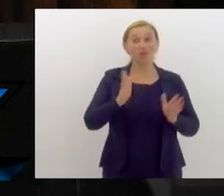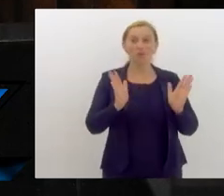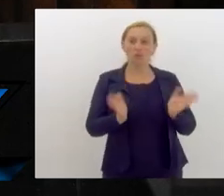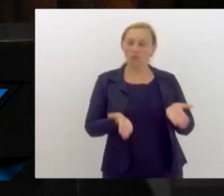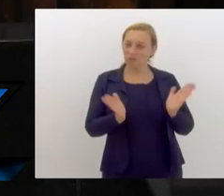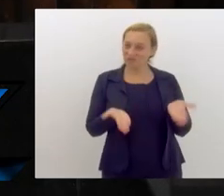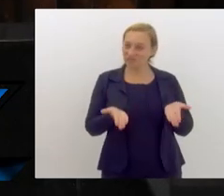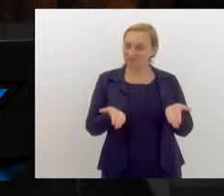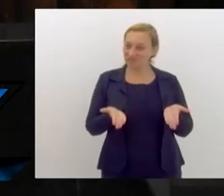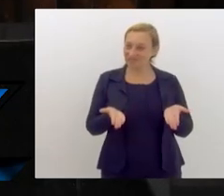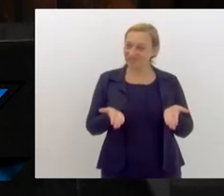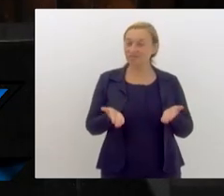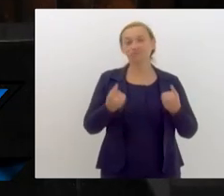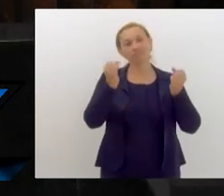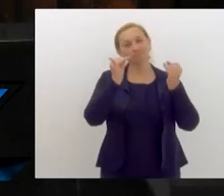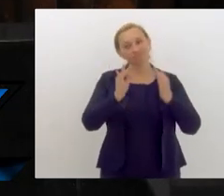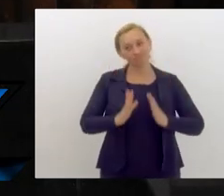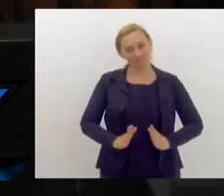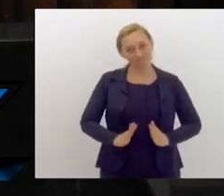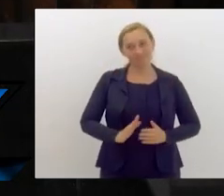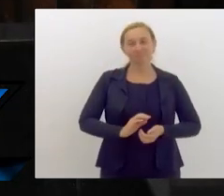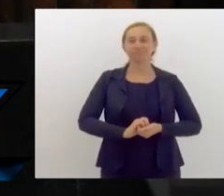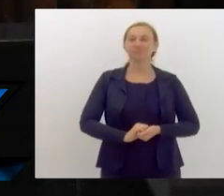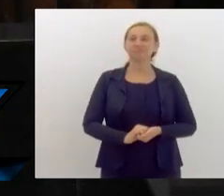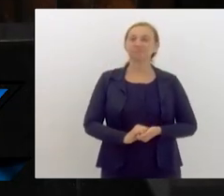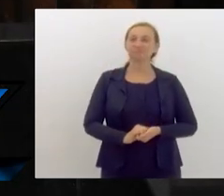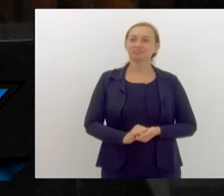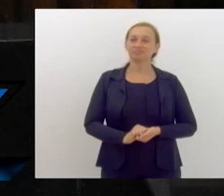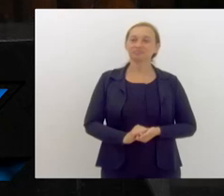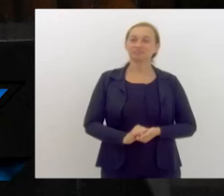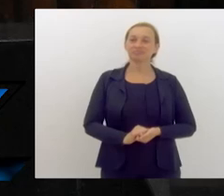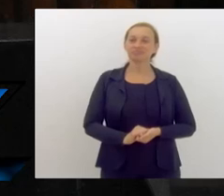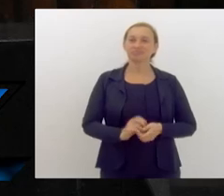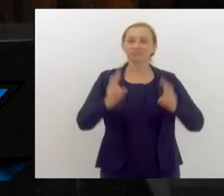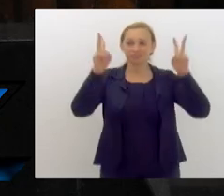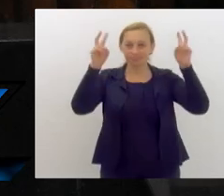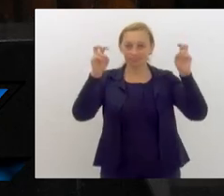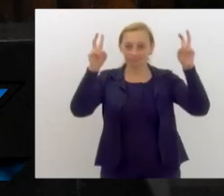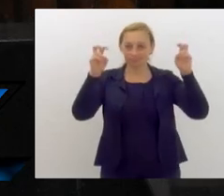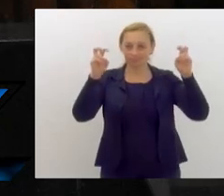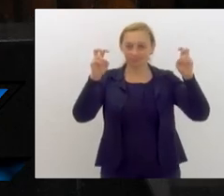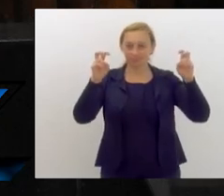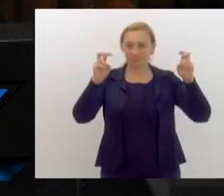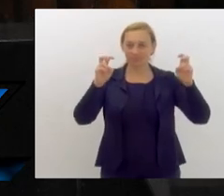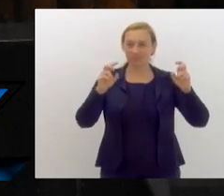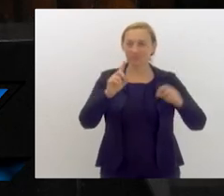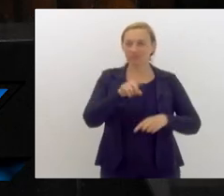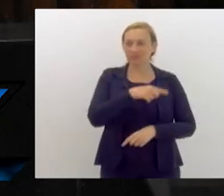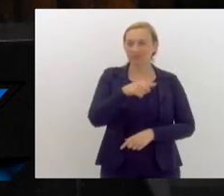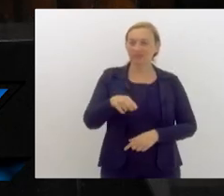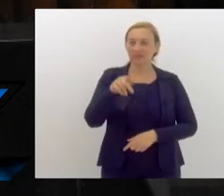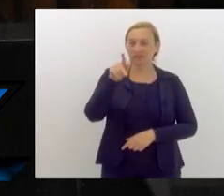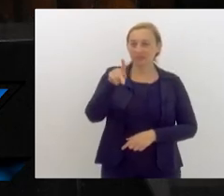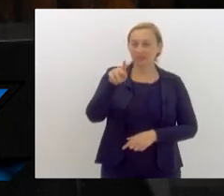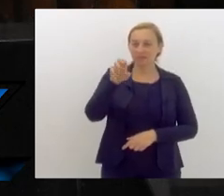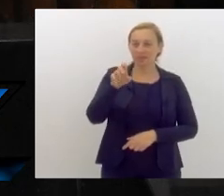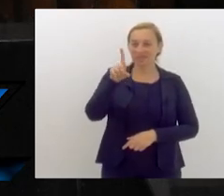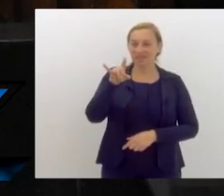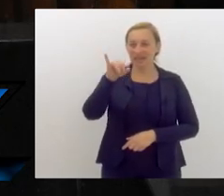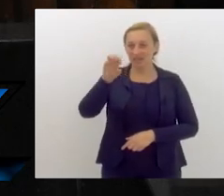para prestar esclarecimento sobre a questão da isenção dos pedágios da Viuvinha da Graça